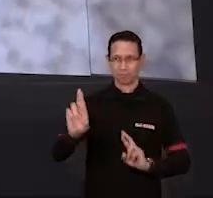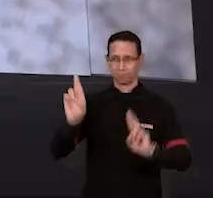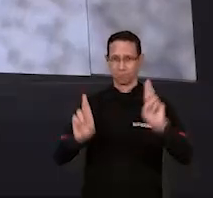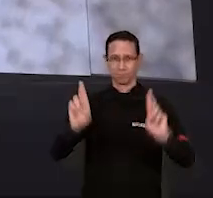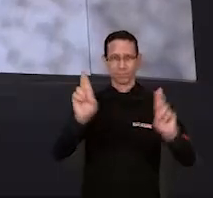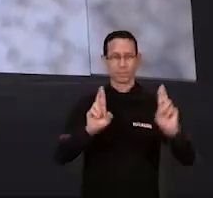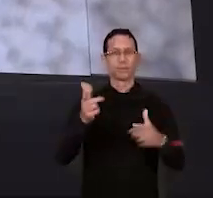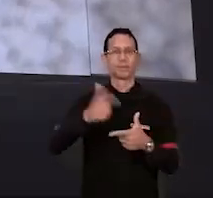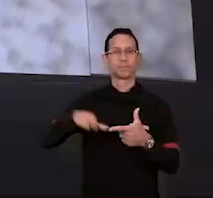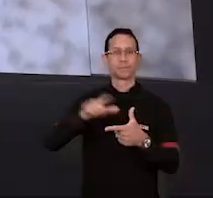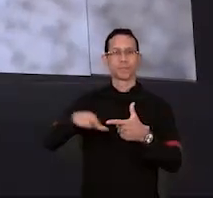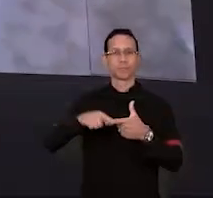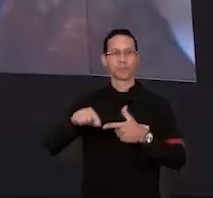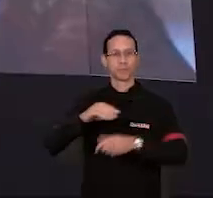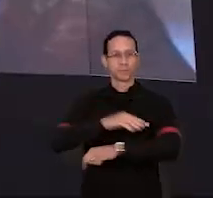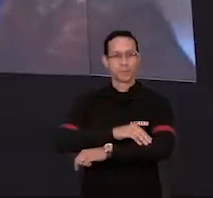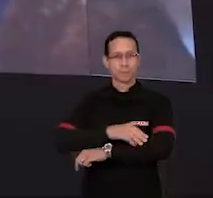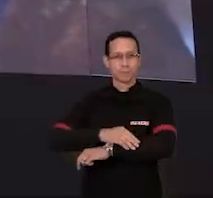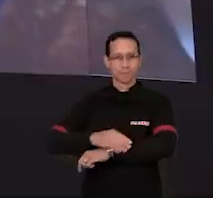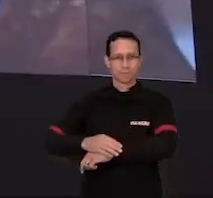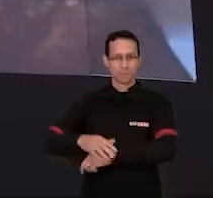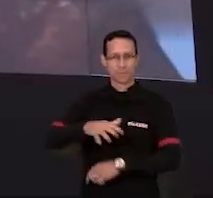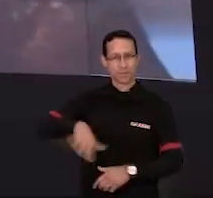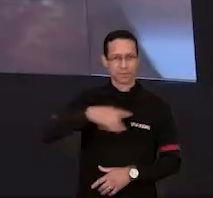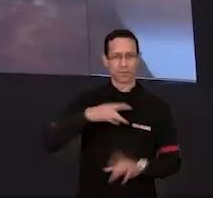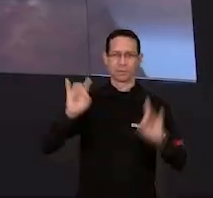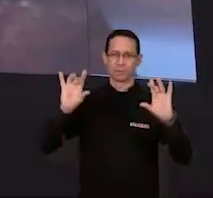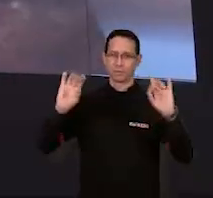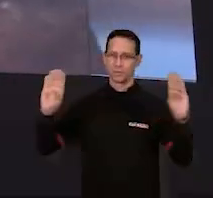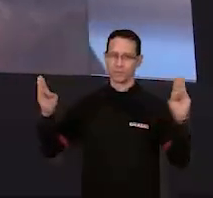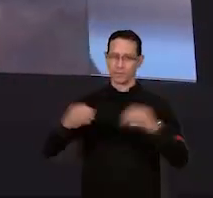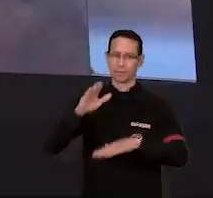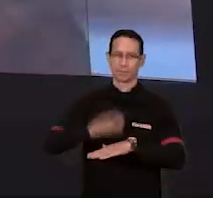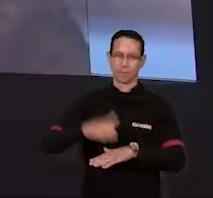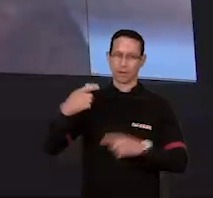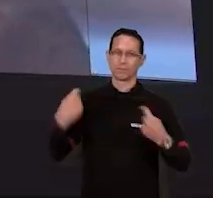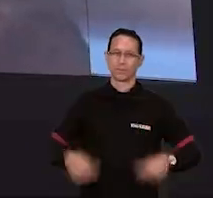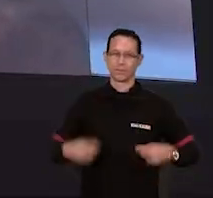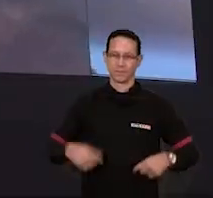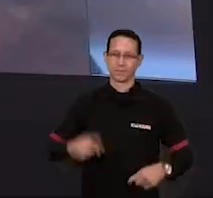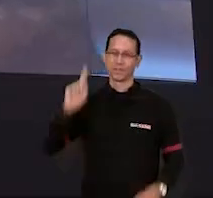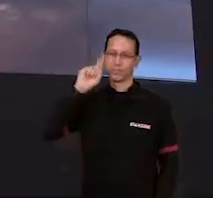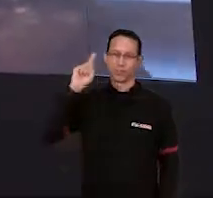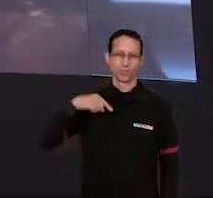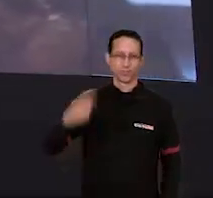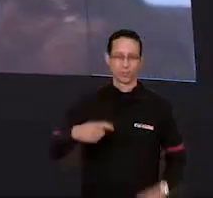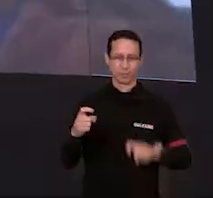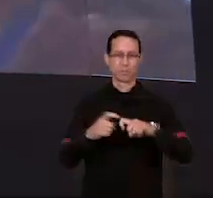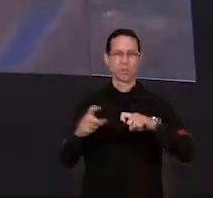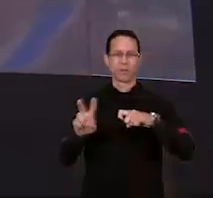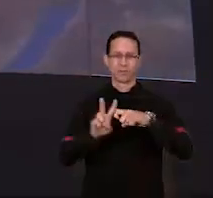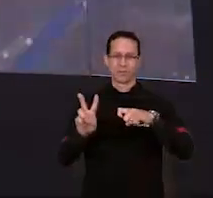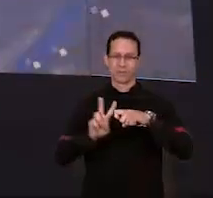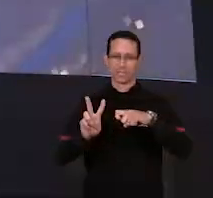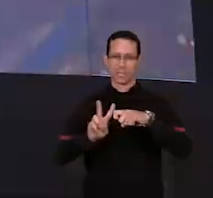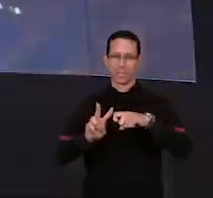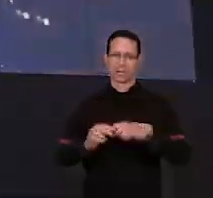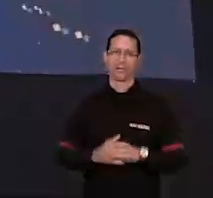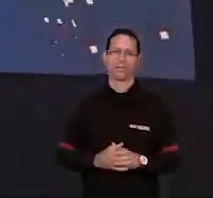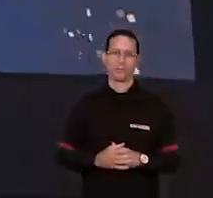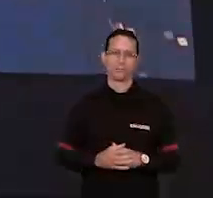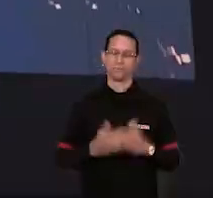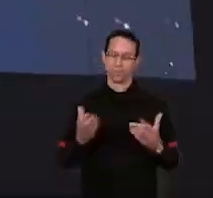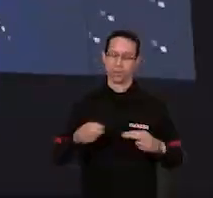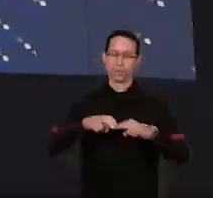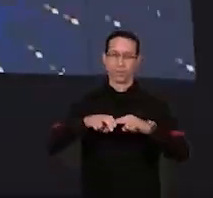respeito de problemas dermatológicos, que é uma das especialidades mais requisitadas na rotina do médico veterinário. É por